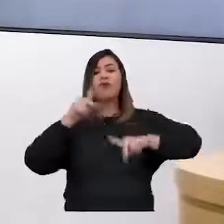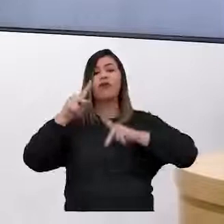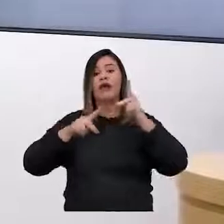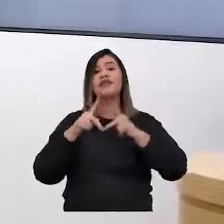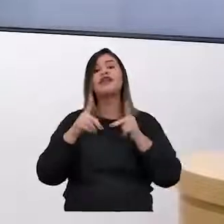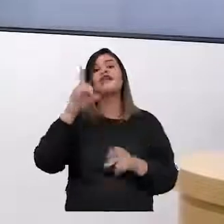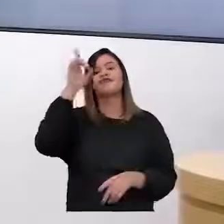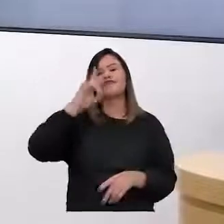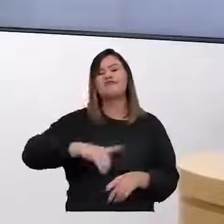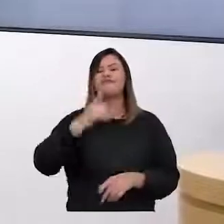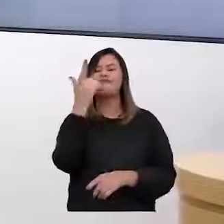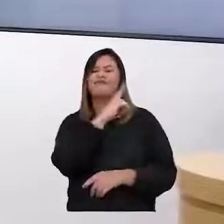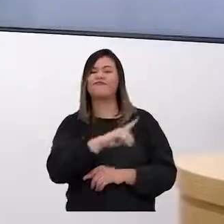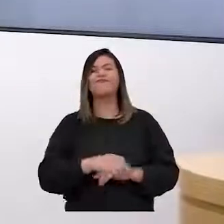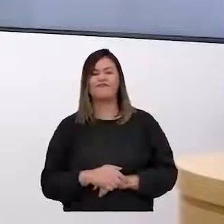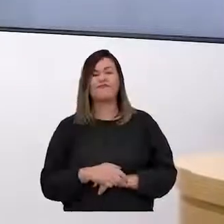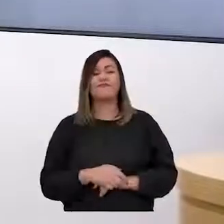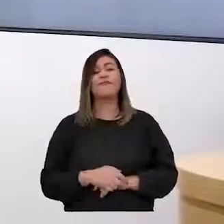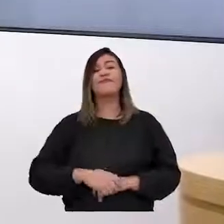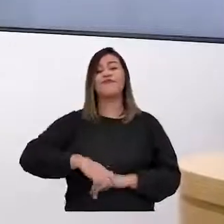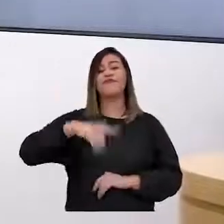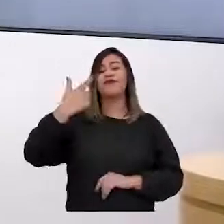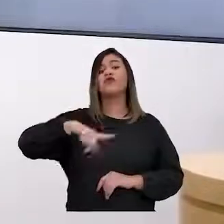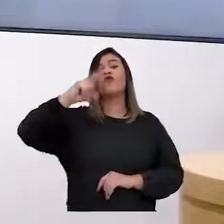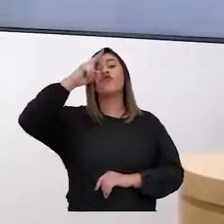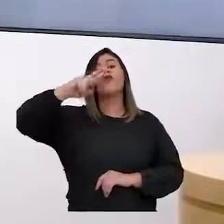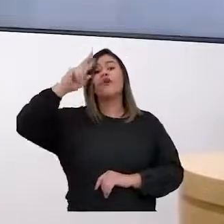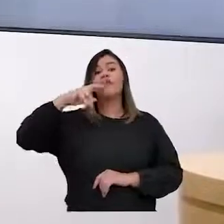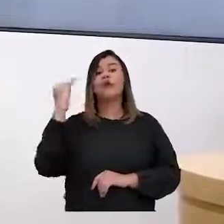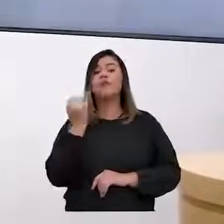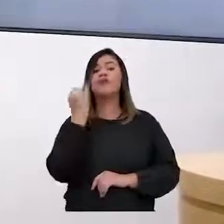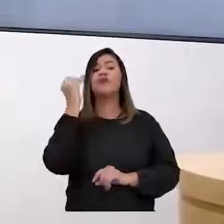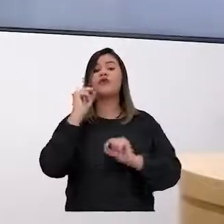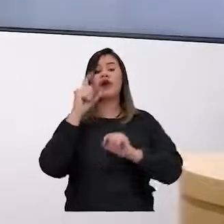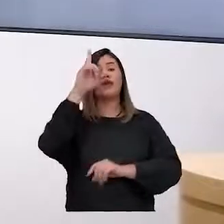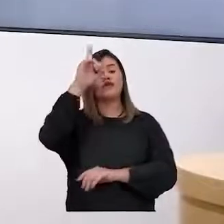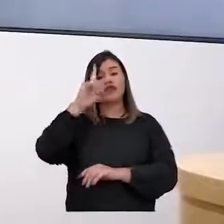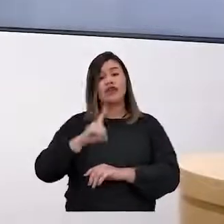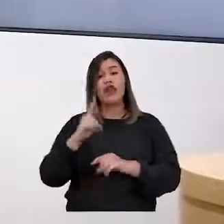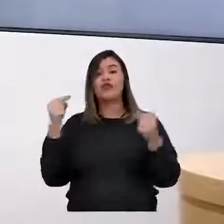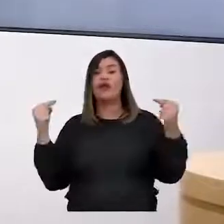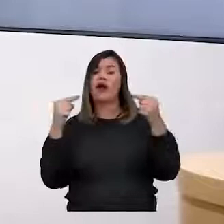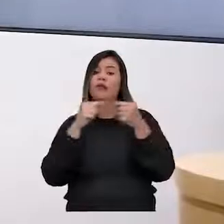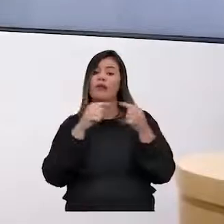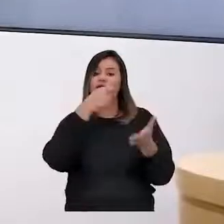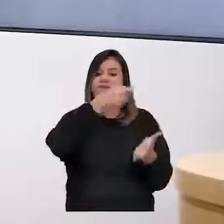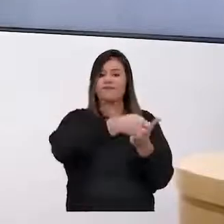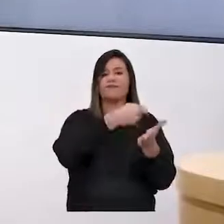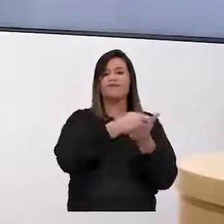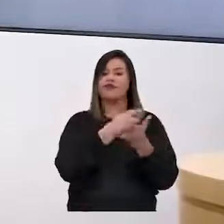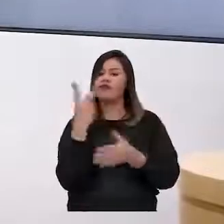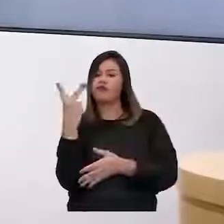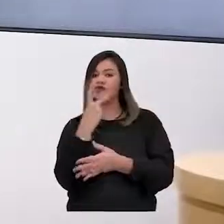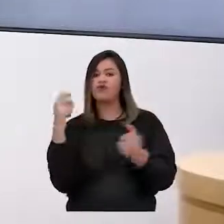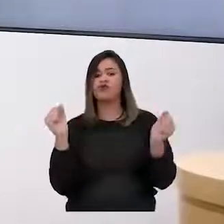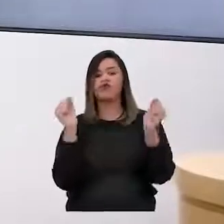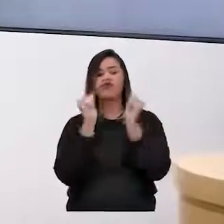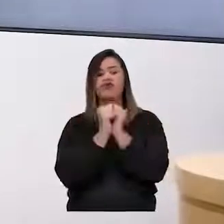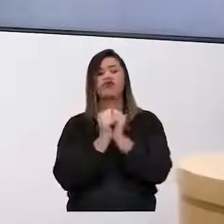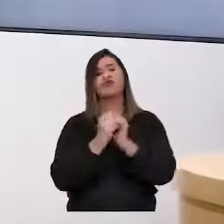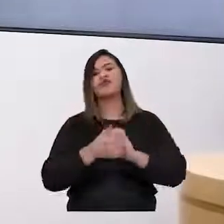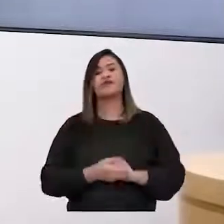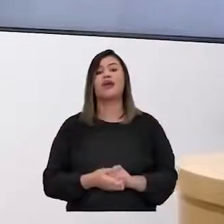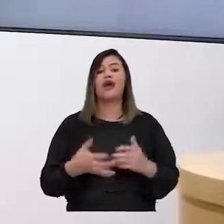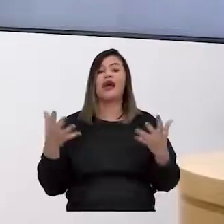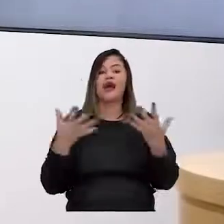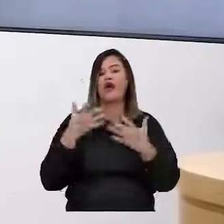direitos fossem realizados. Também é importante lembrar que um direito só faz sentido quando ele é acompanhado de um dever. Agora aqui, ó, vamos